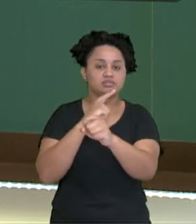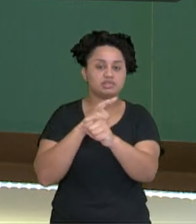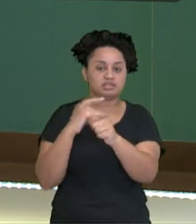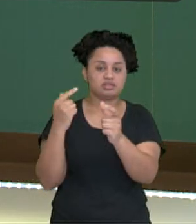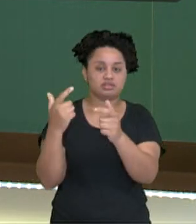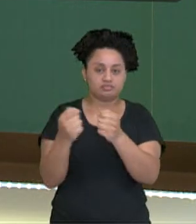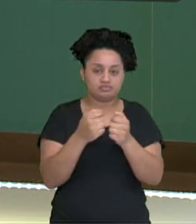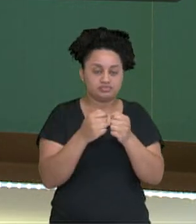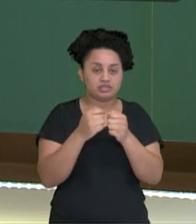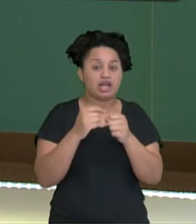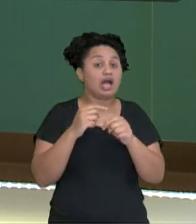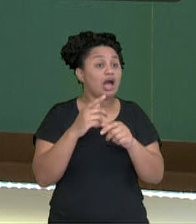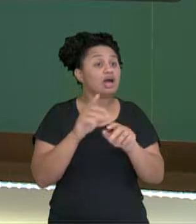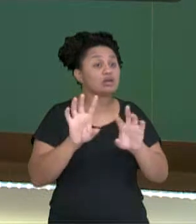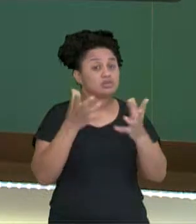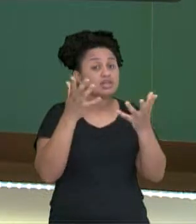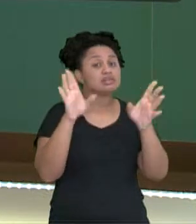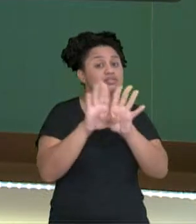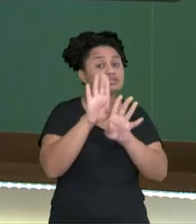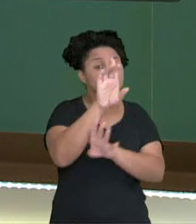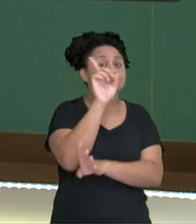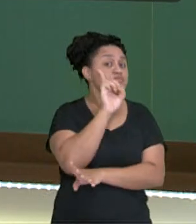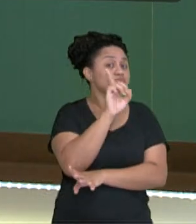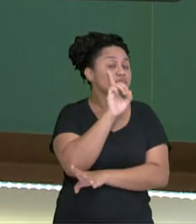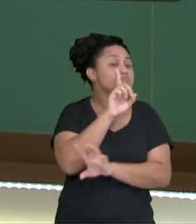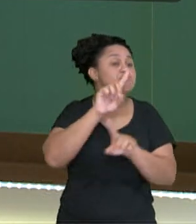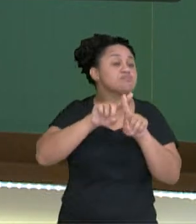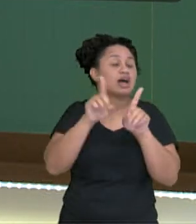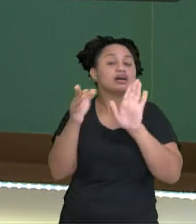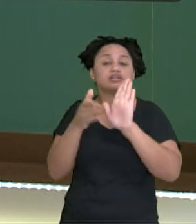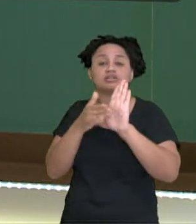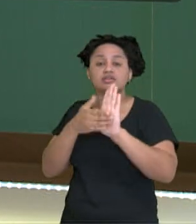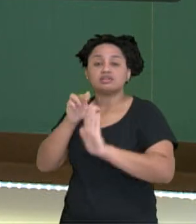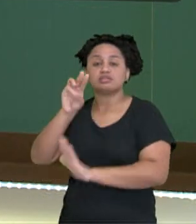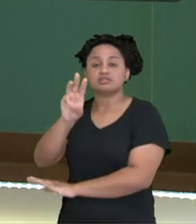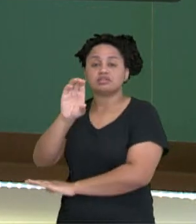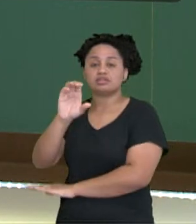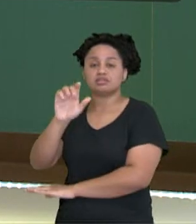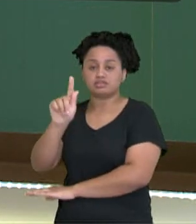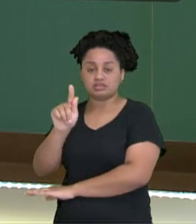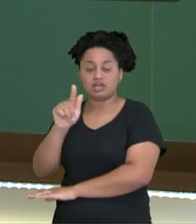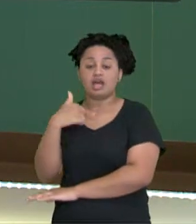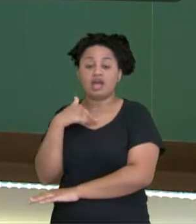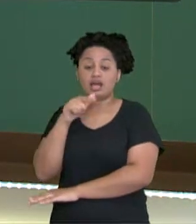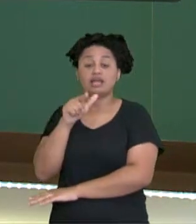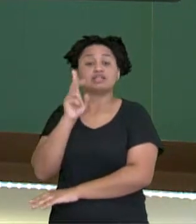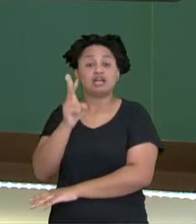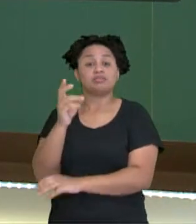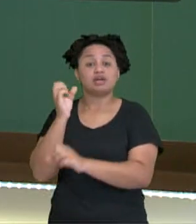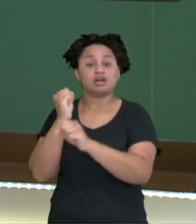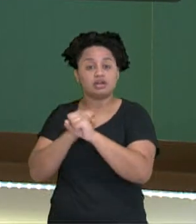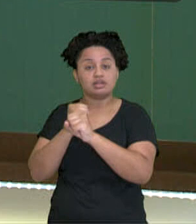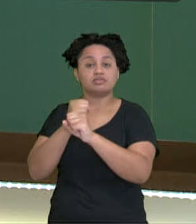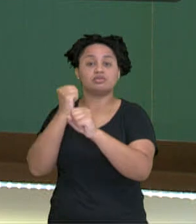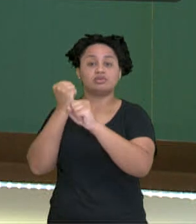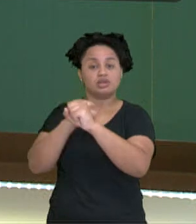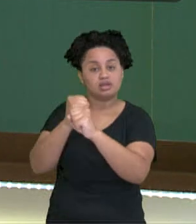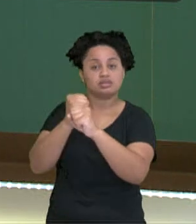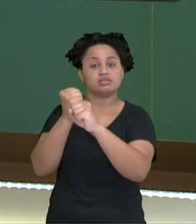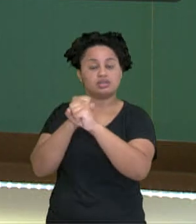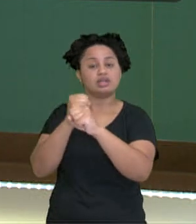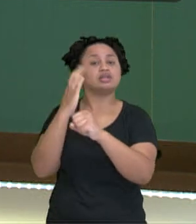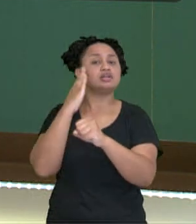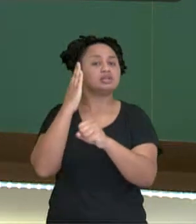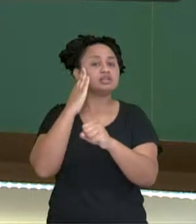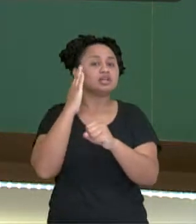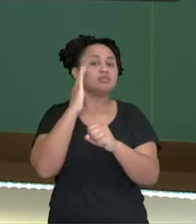A diferença aqui é que a proposta do World Cyber Game é que essa competição fosse anual, né? Sabemos que os Jogos Olímpicos